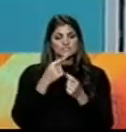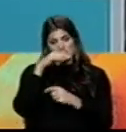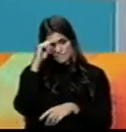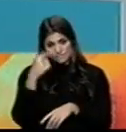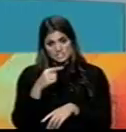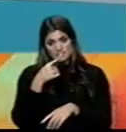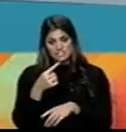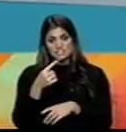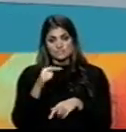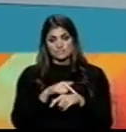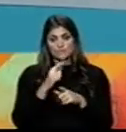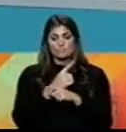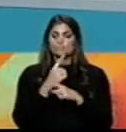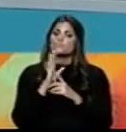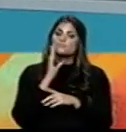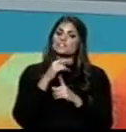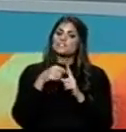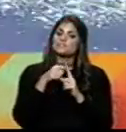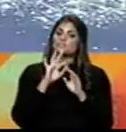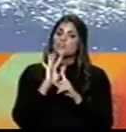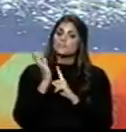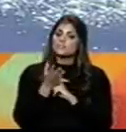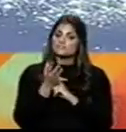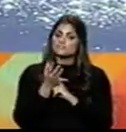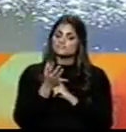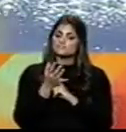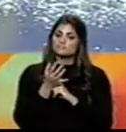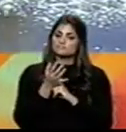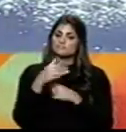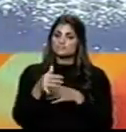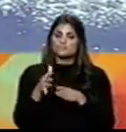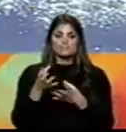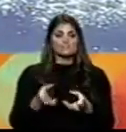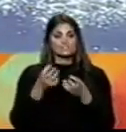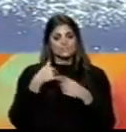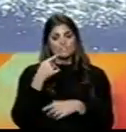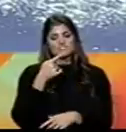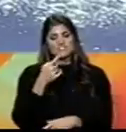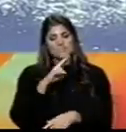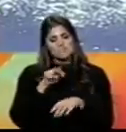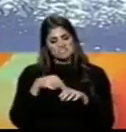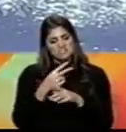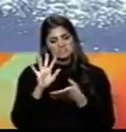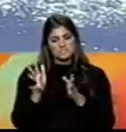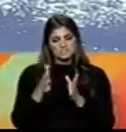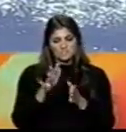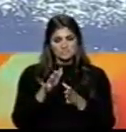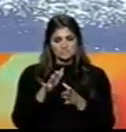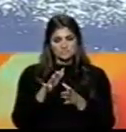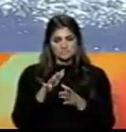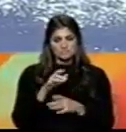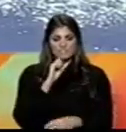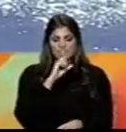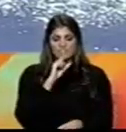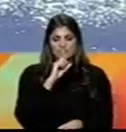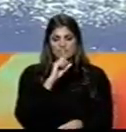dizer tempo para levedar, porque vai depender da temperatura ambiente. Num local aquecido, eu diria que em cerca de 2 horas eles vão levedar, portanto então vão temos